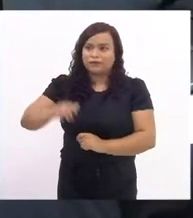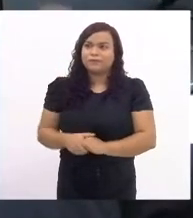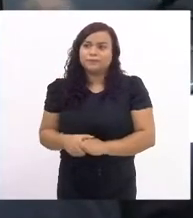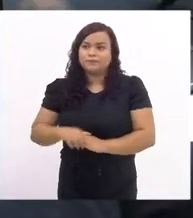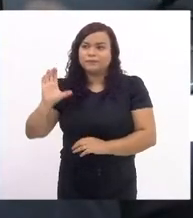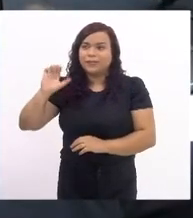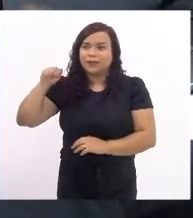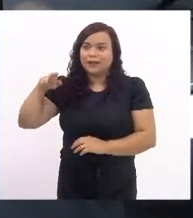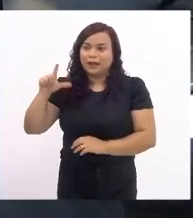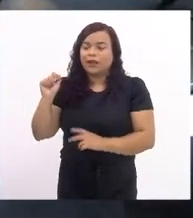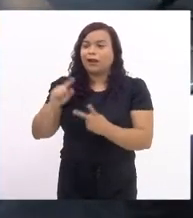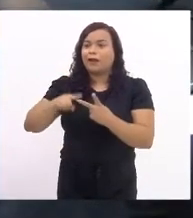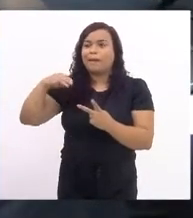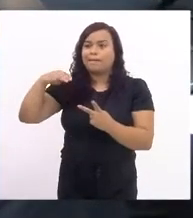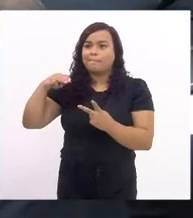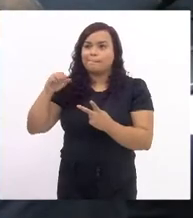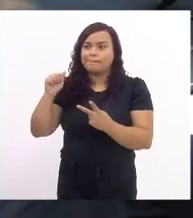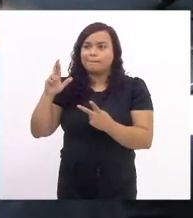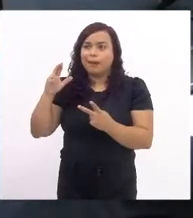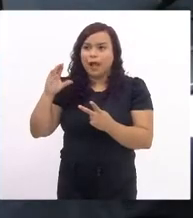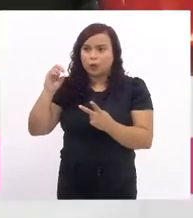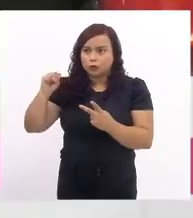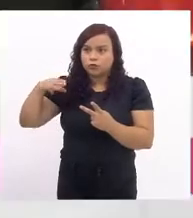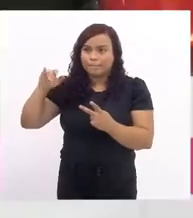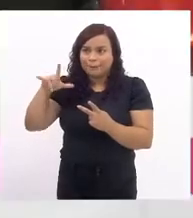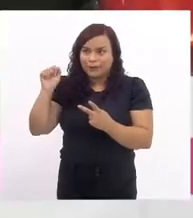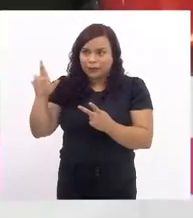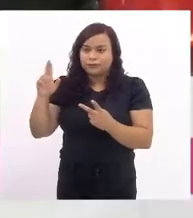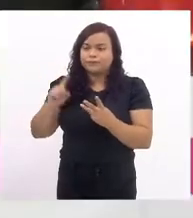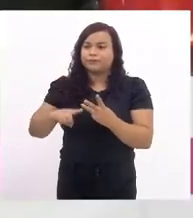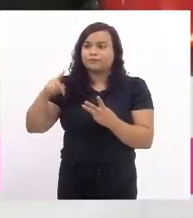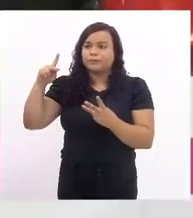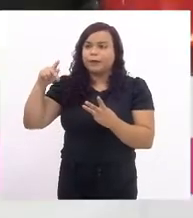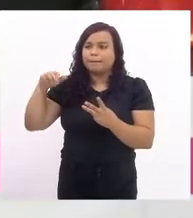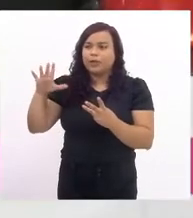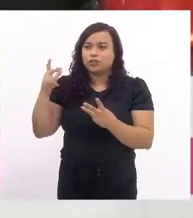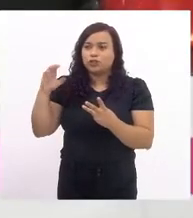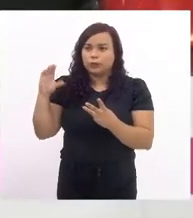deputado Marcos Miller, deputado Márcio Pacheco,